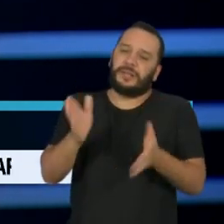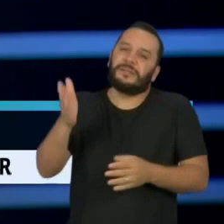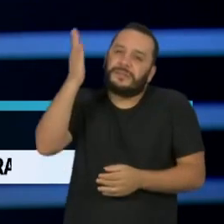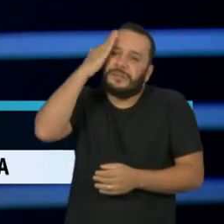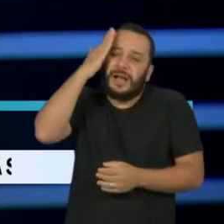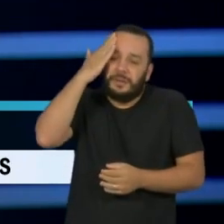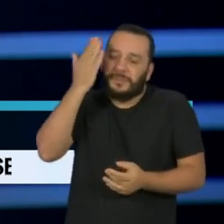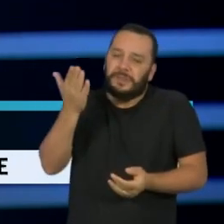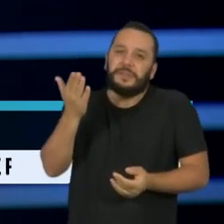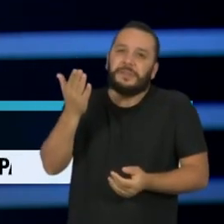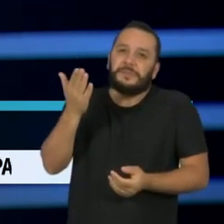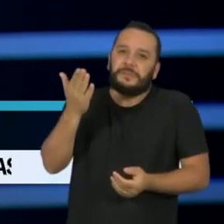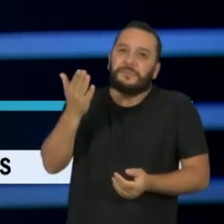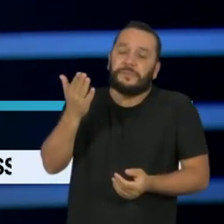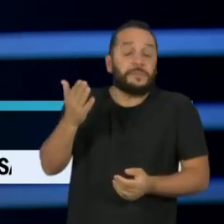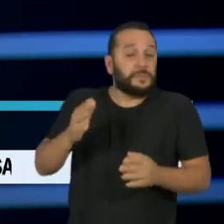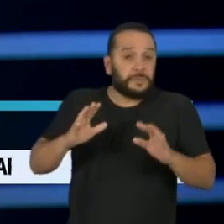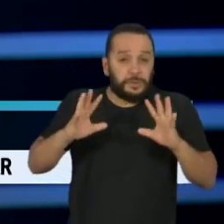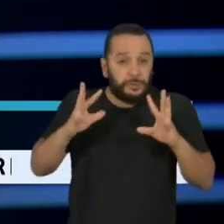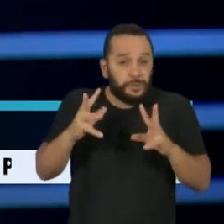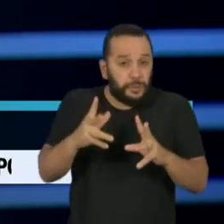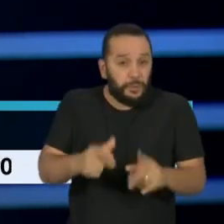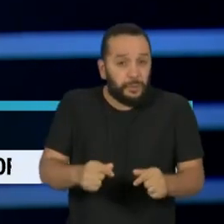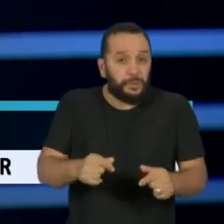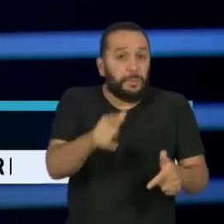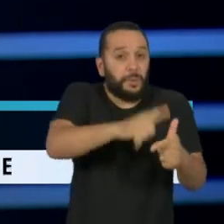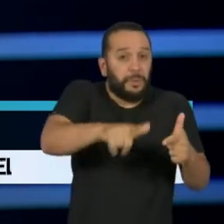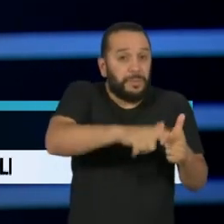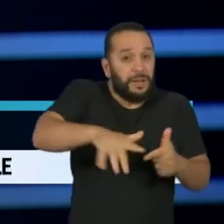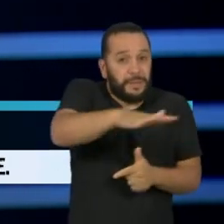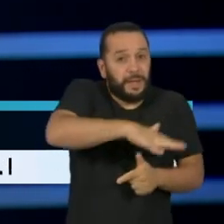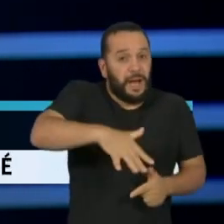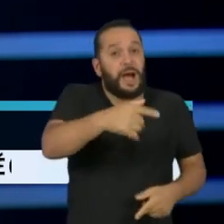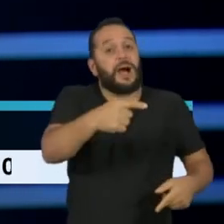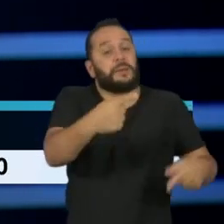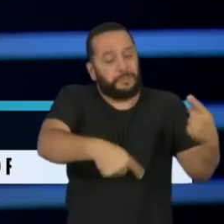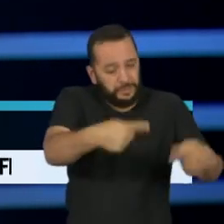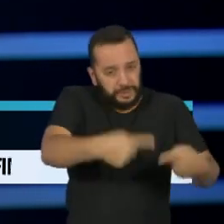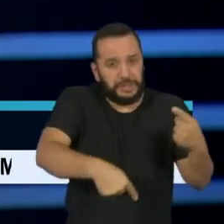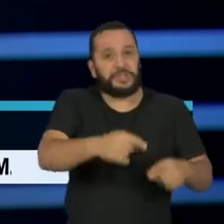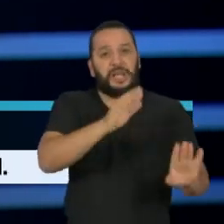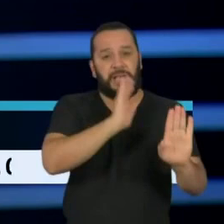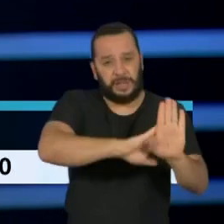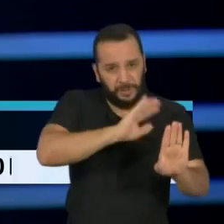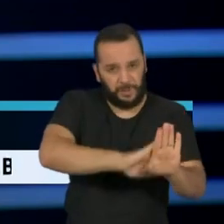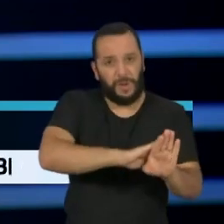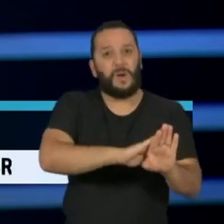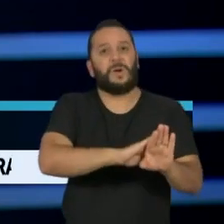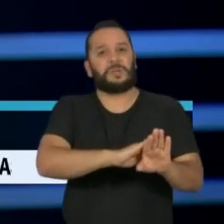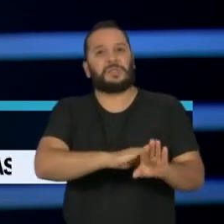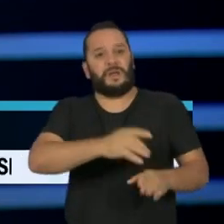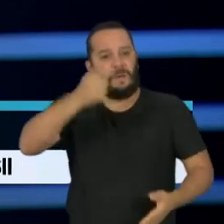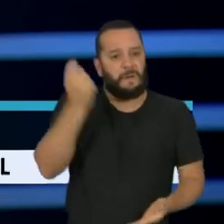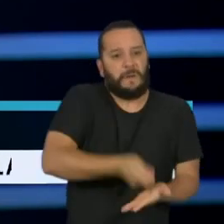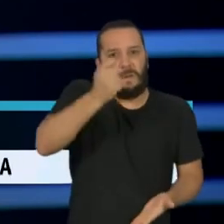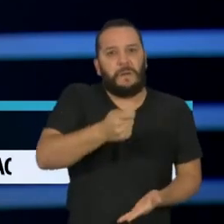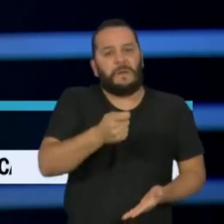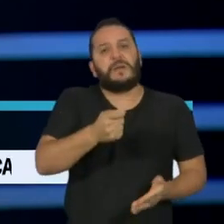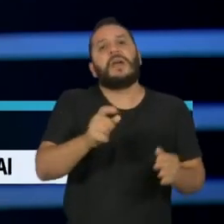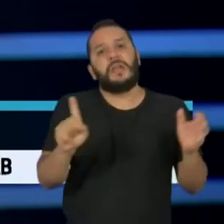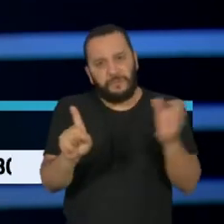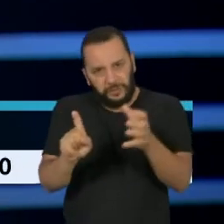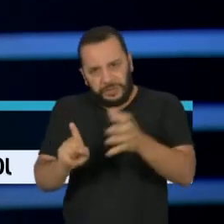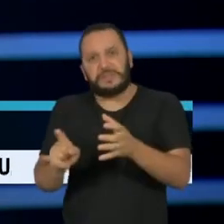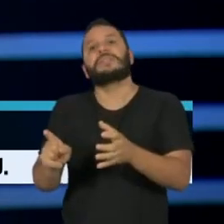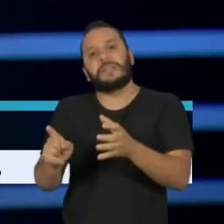olha, todo o ruído político, que a parte ideológica, fanática desse governo gera, impacta